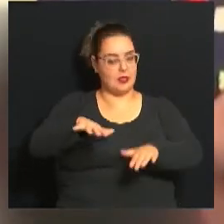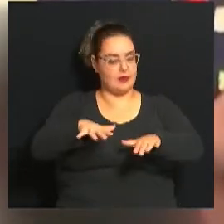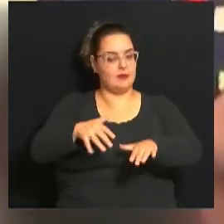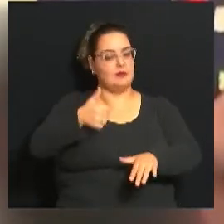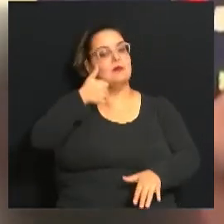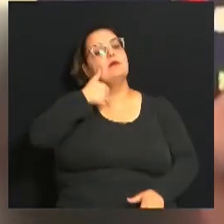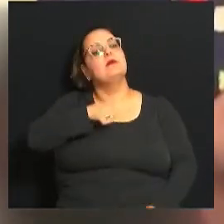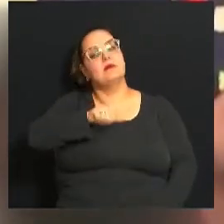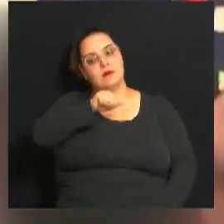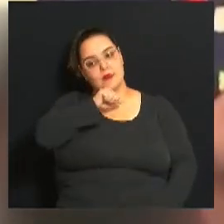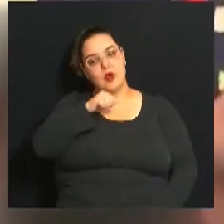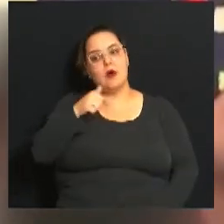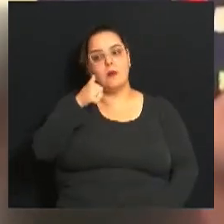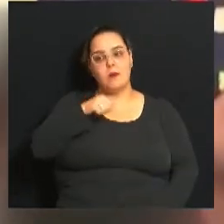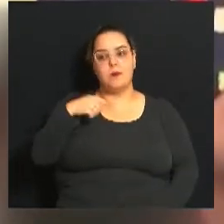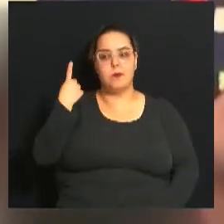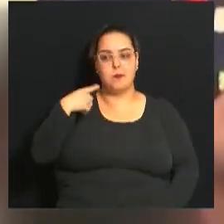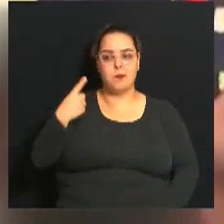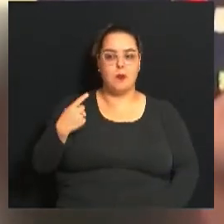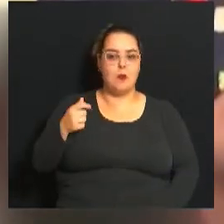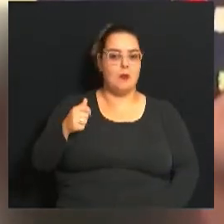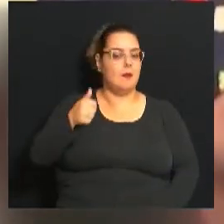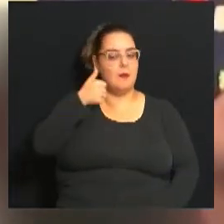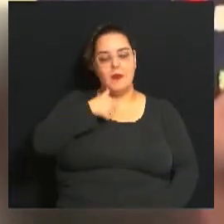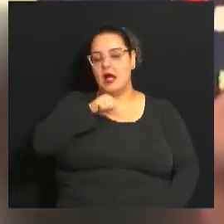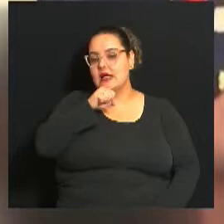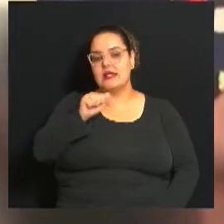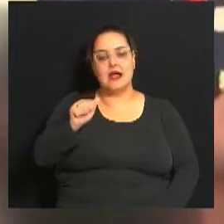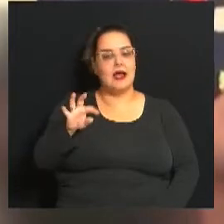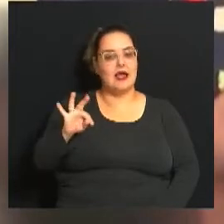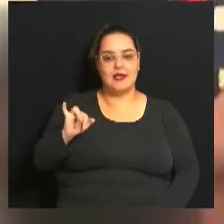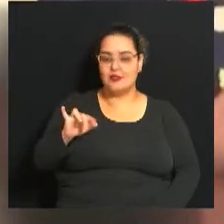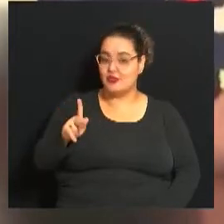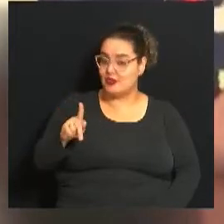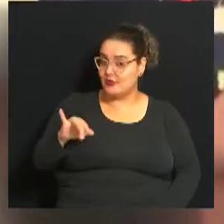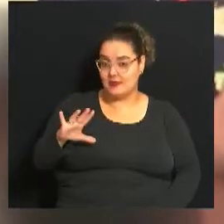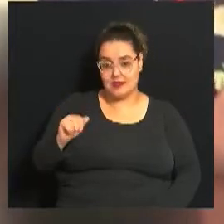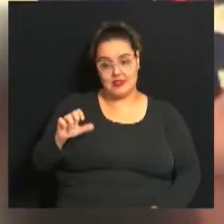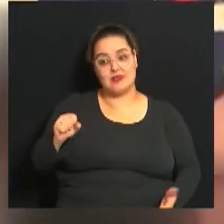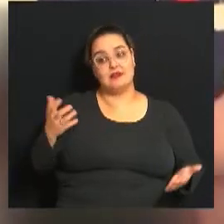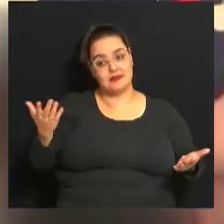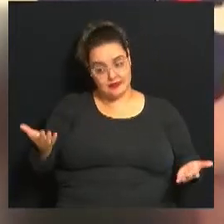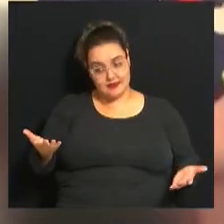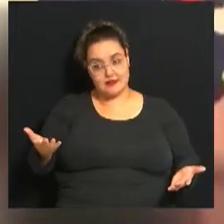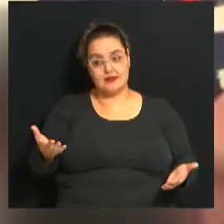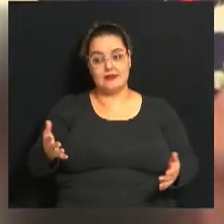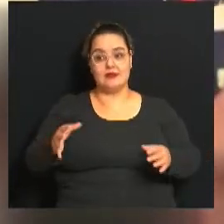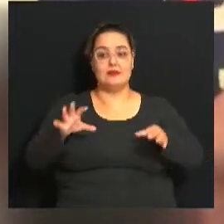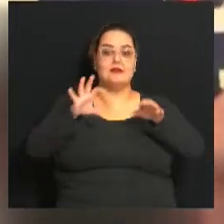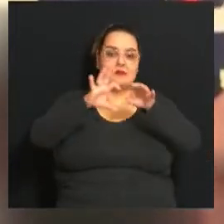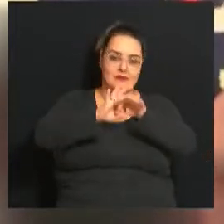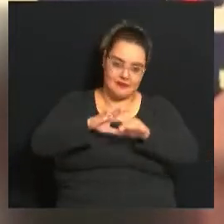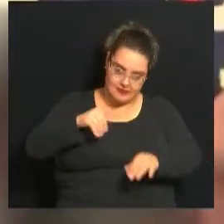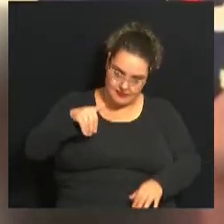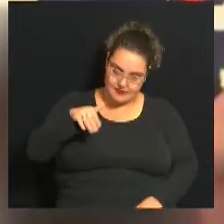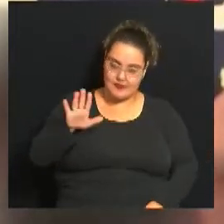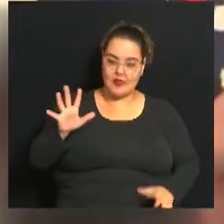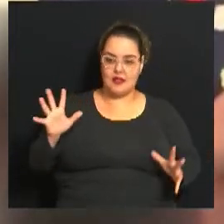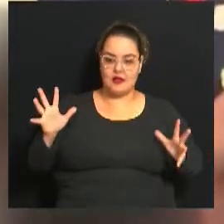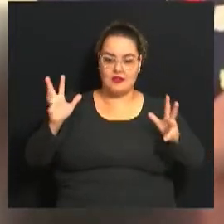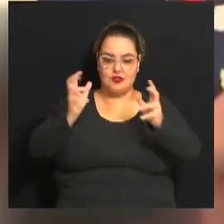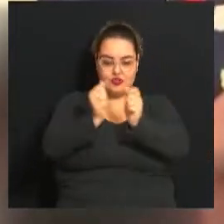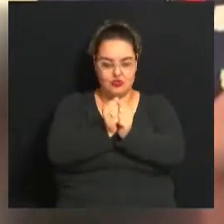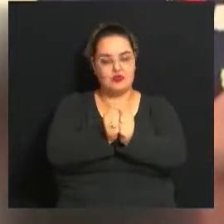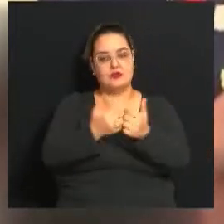advogadas, né, e mães atípicas, não tem como, né? Então vamos lá, a gente vai se unir cada vez mais para que